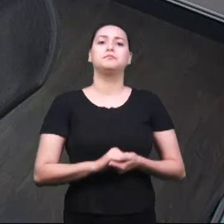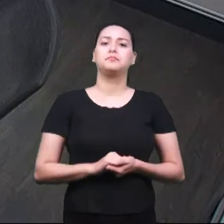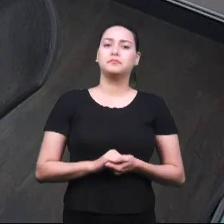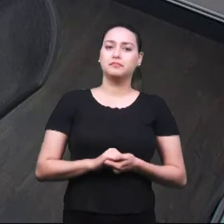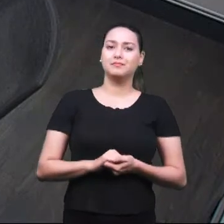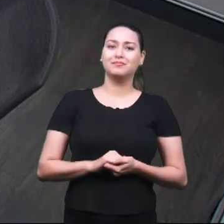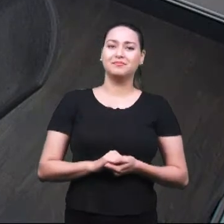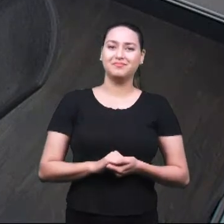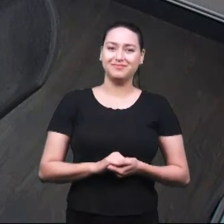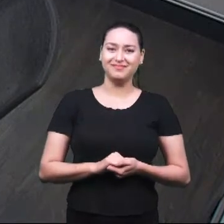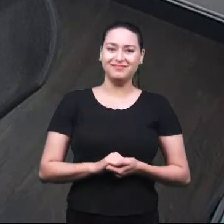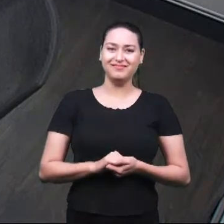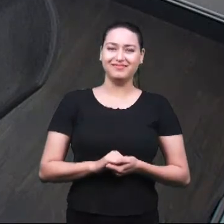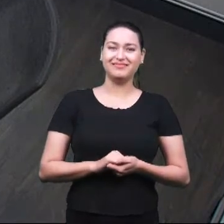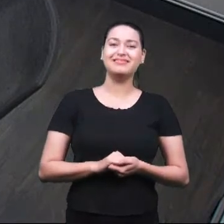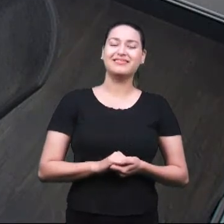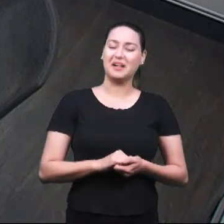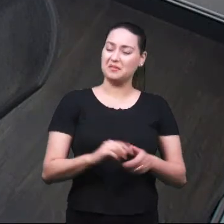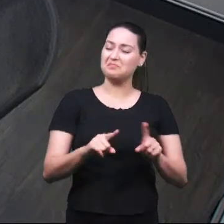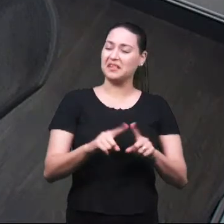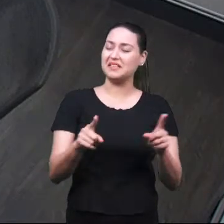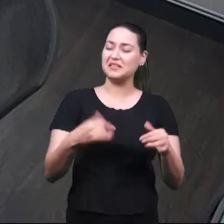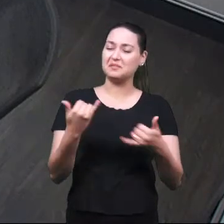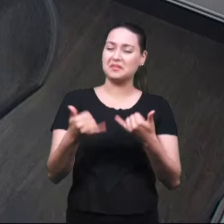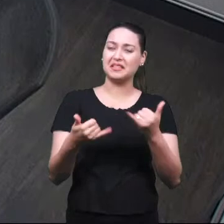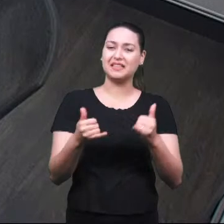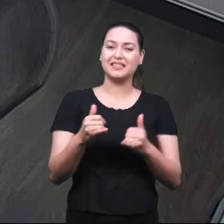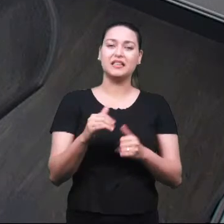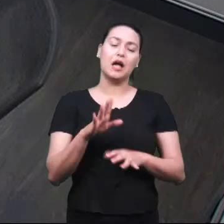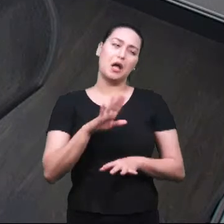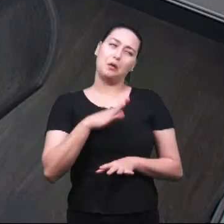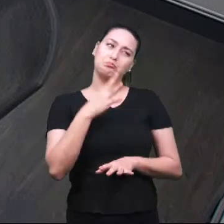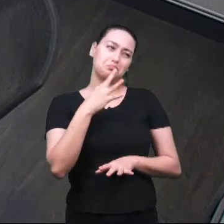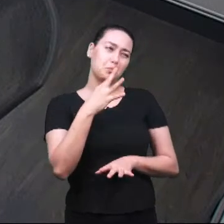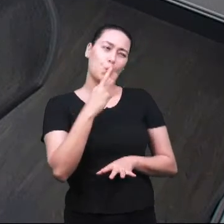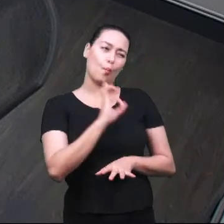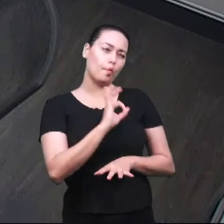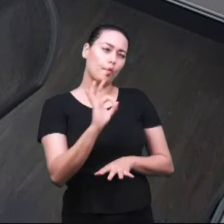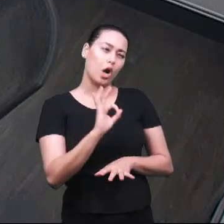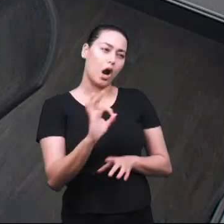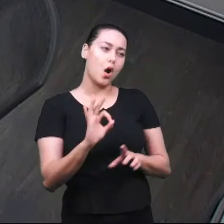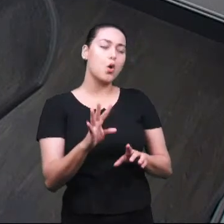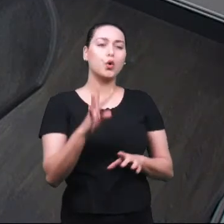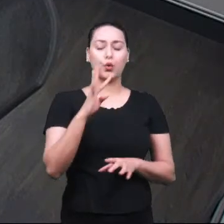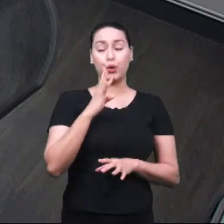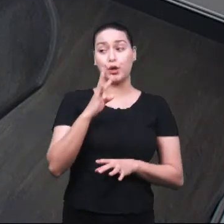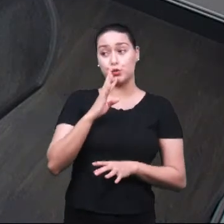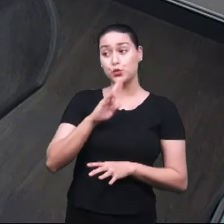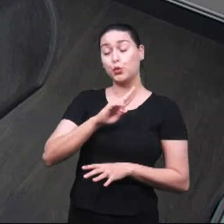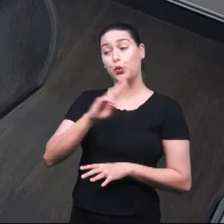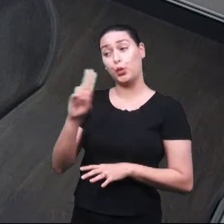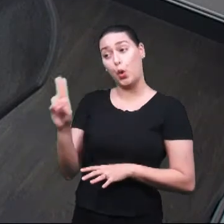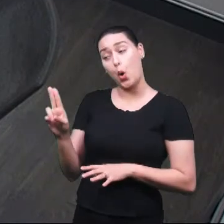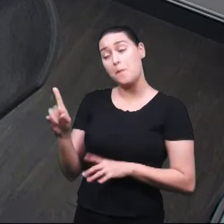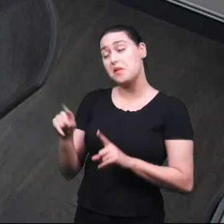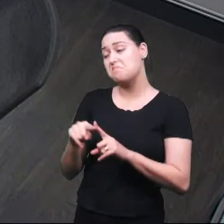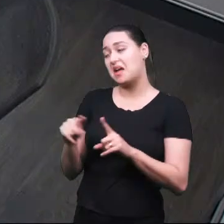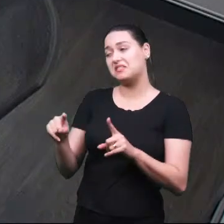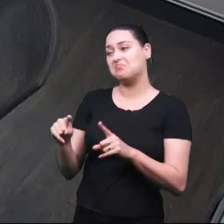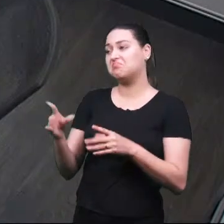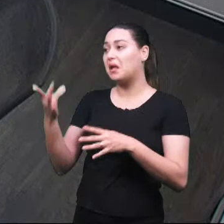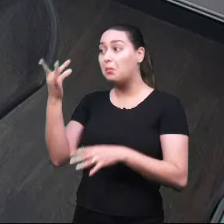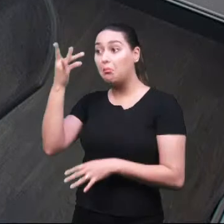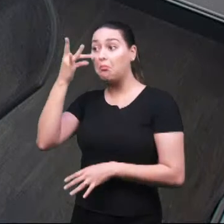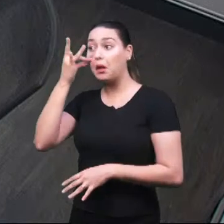nome é Pascoal. Exato. Eu não conheço. Conheço de nome, conheço a história dele, mas assim, pessoalmente eu não